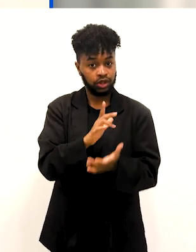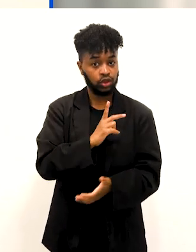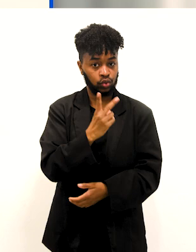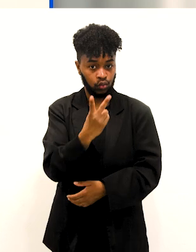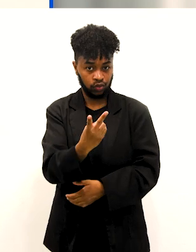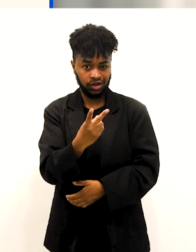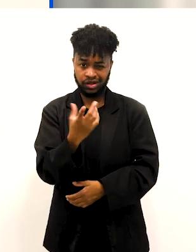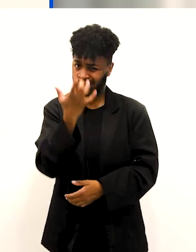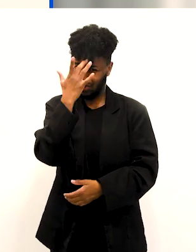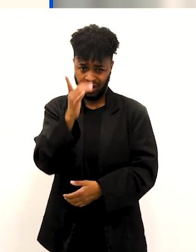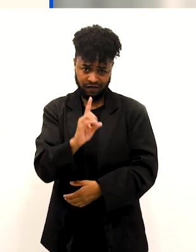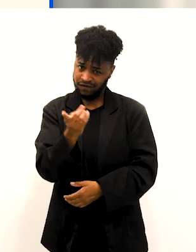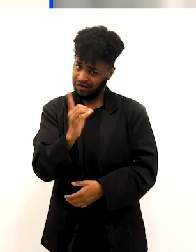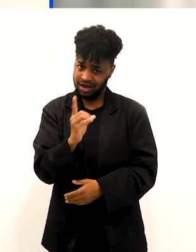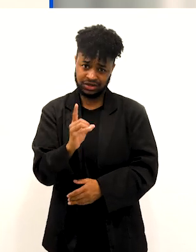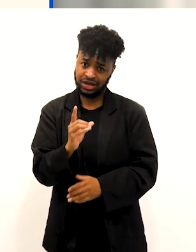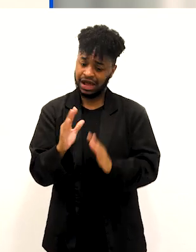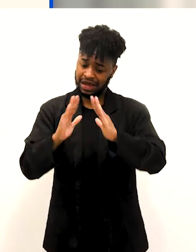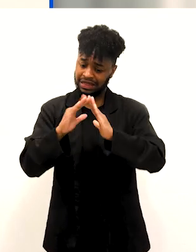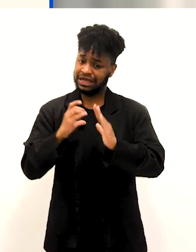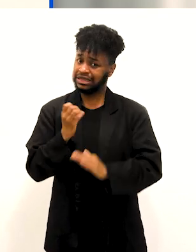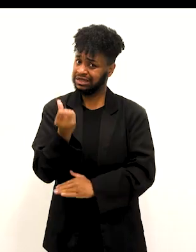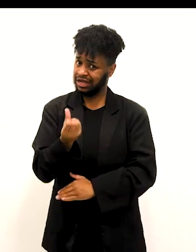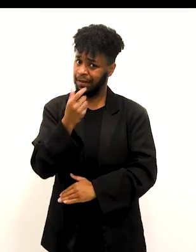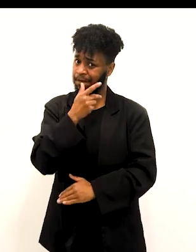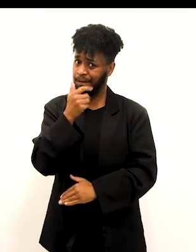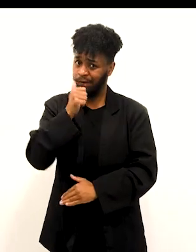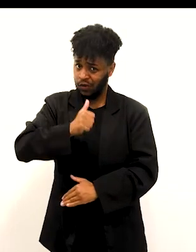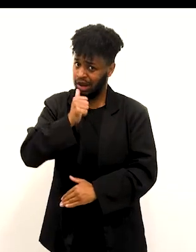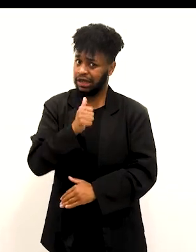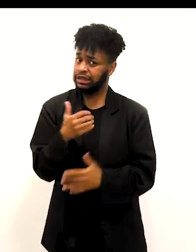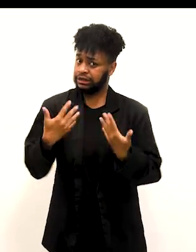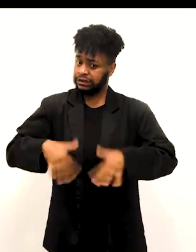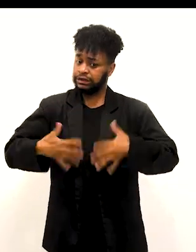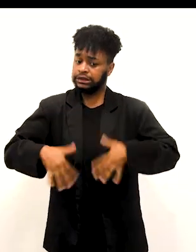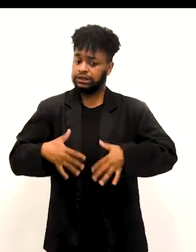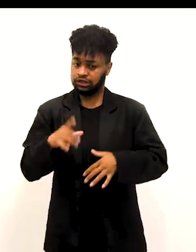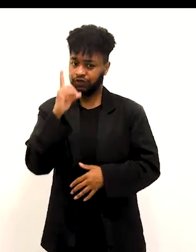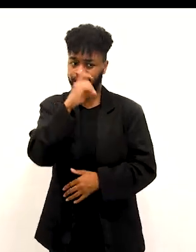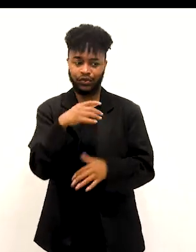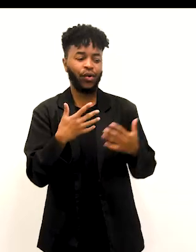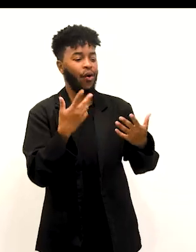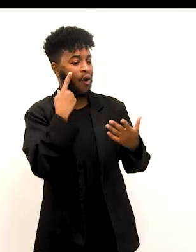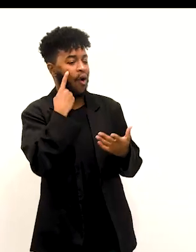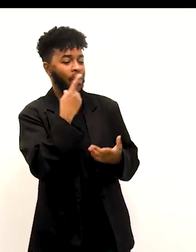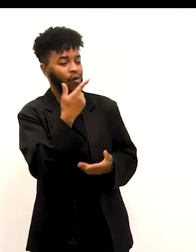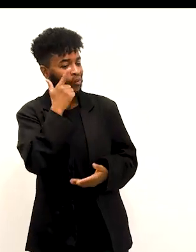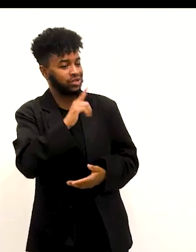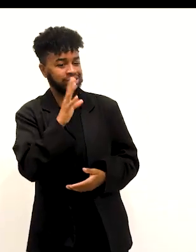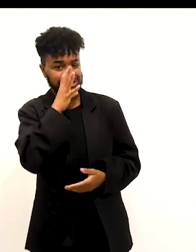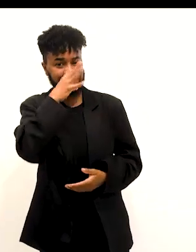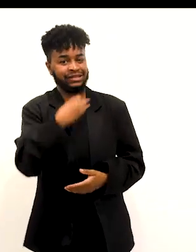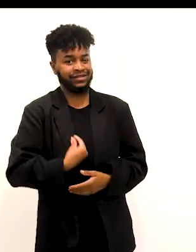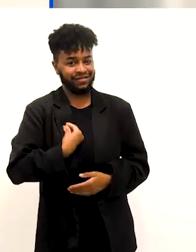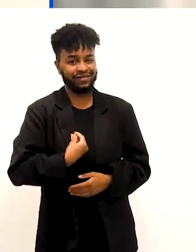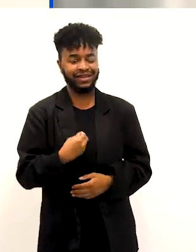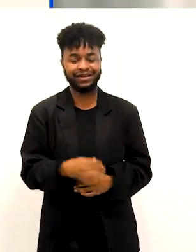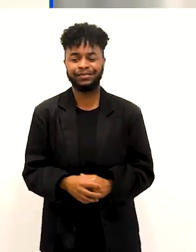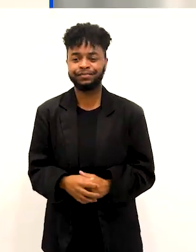2. E não é fácil aplicar minimalismo numa casa com Olha 7 mulheres. só, esse aí é sobrevivente. Não é